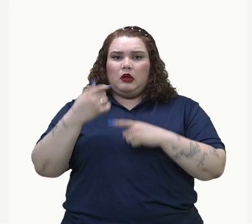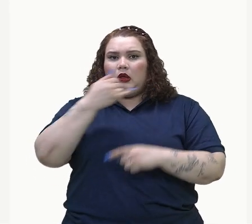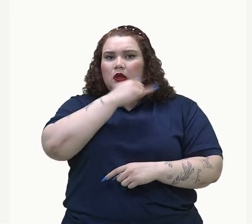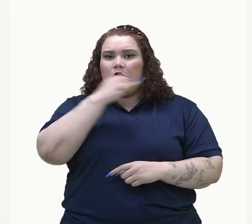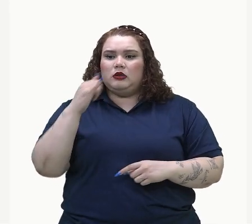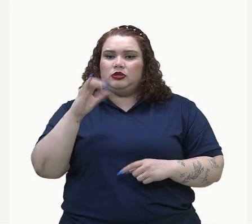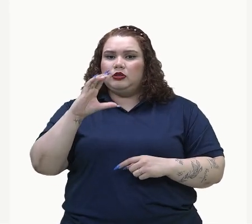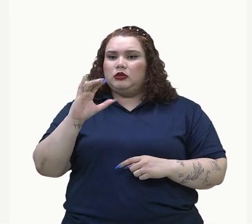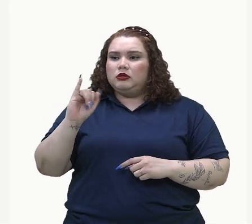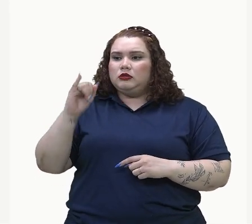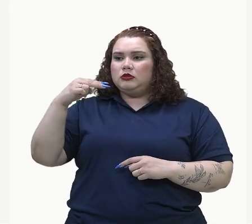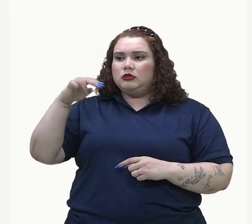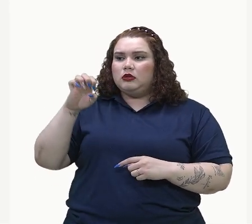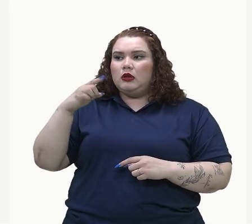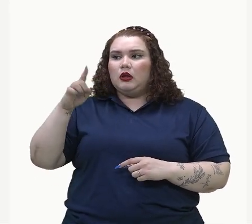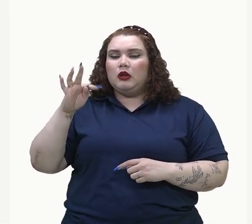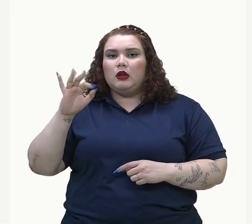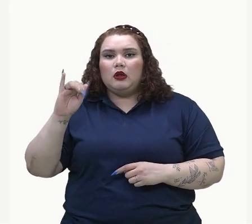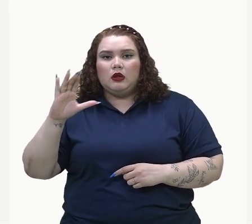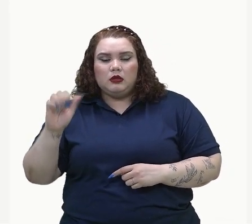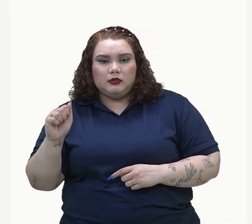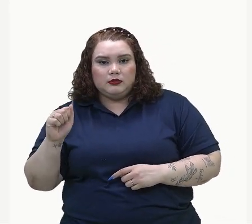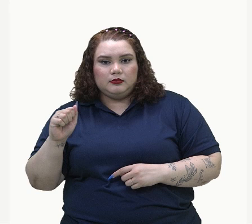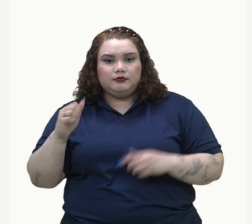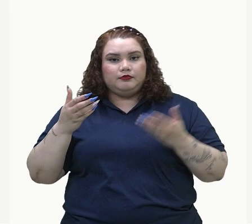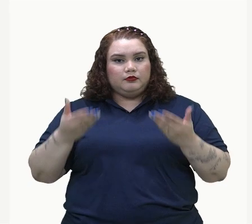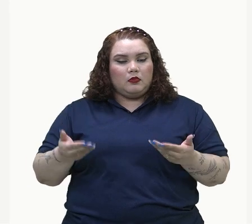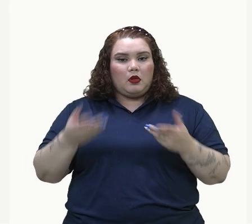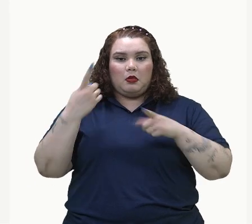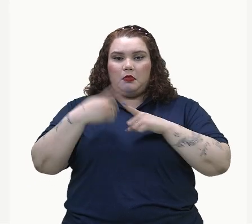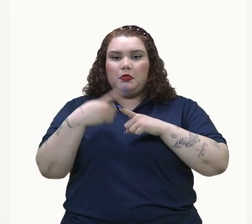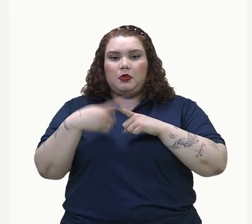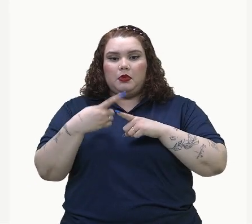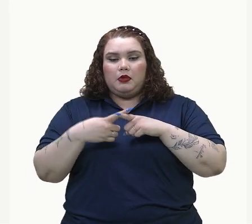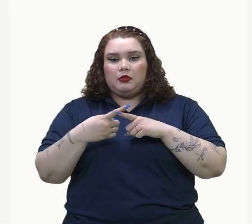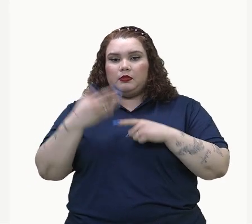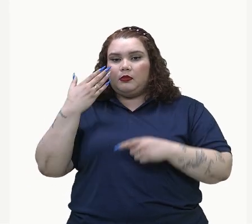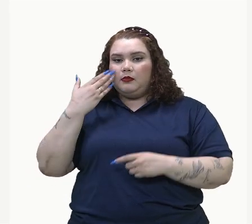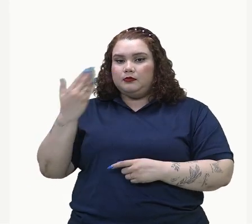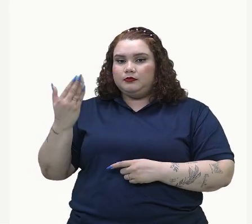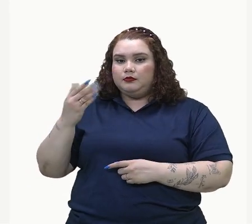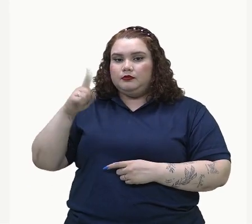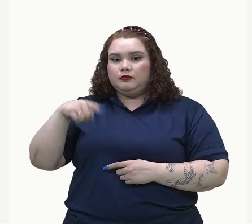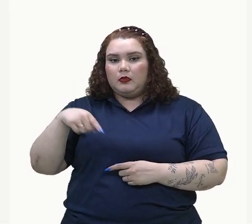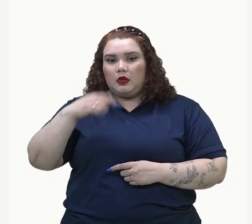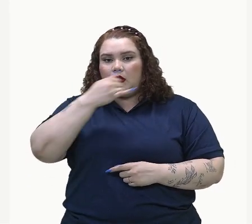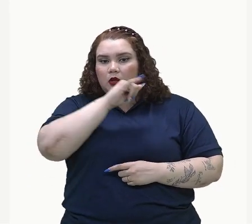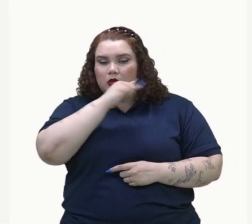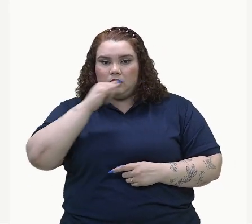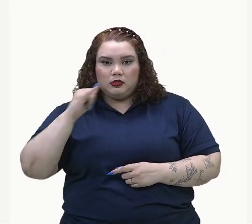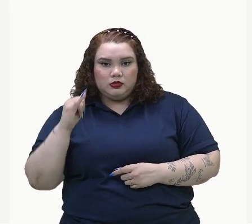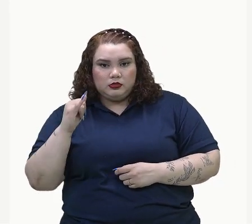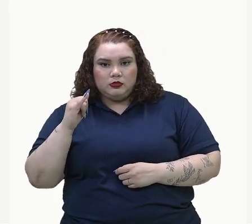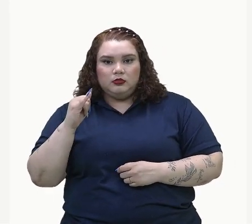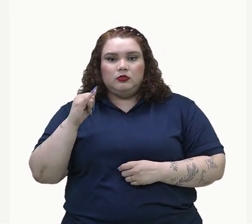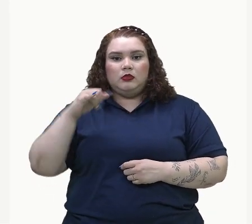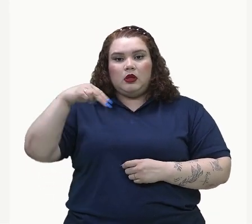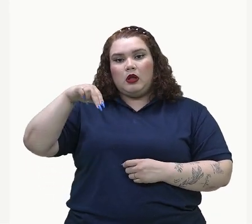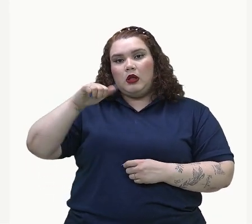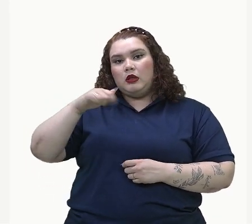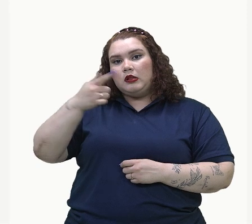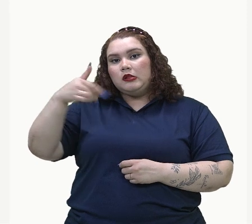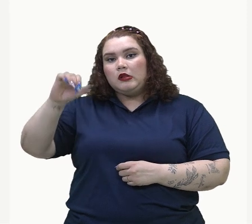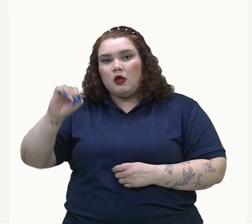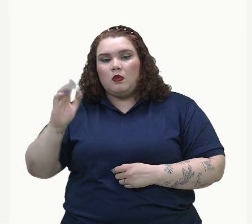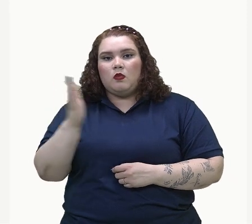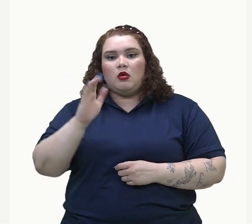energia cinética? Porque neste caso aqui, ó, é a energia não